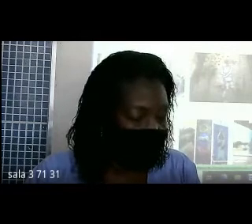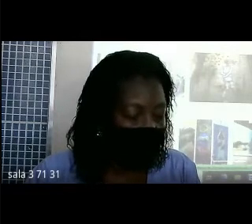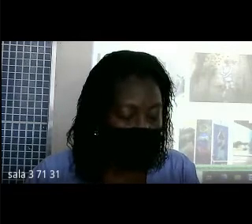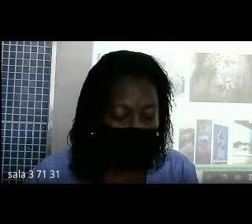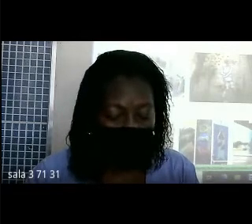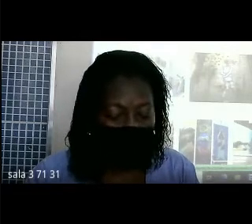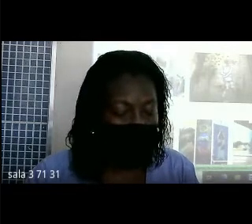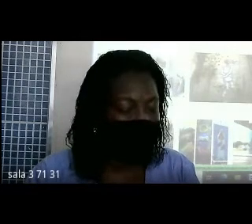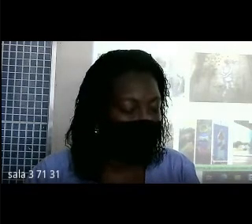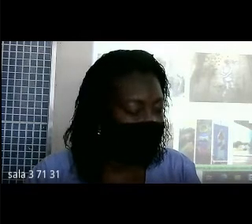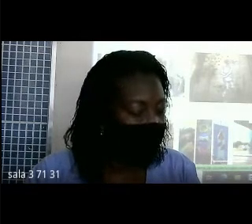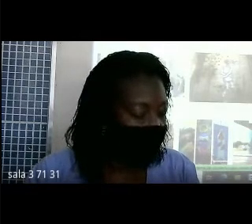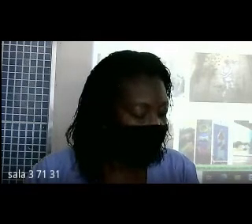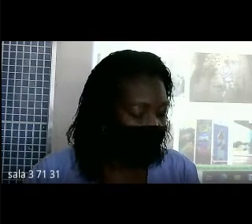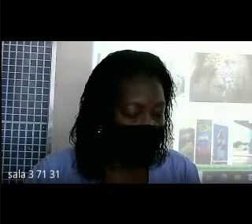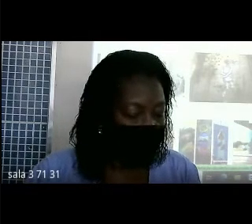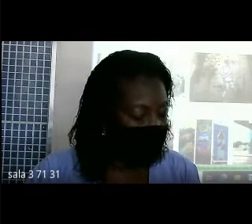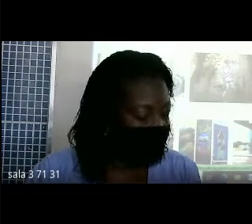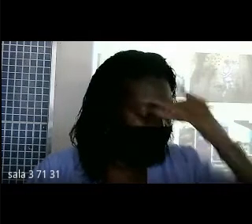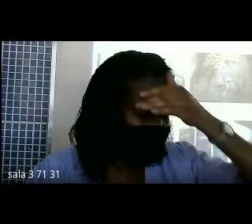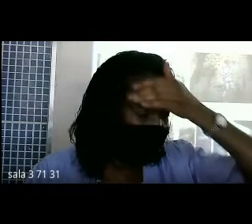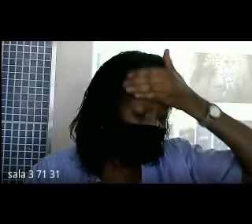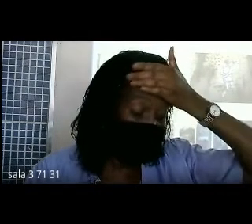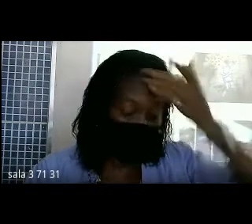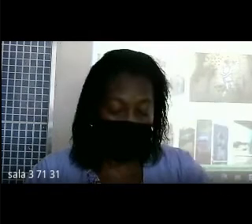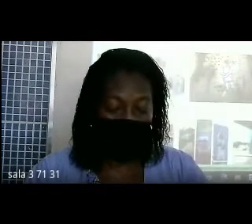página 88 do livro. Temos